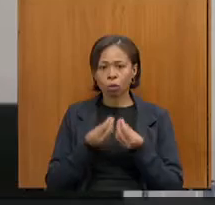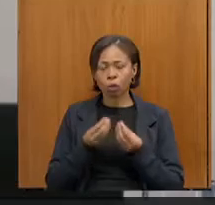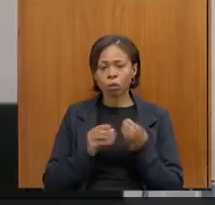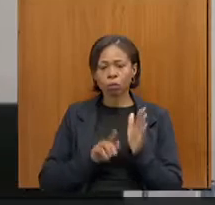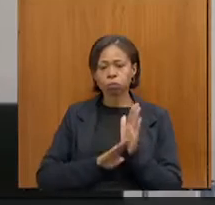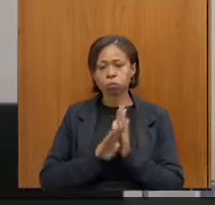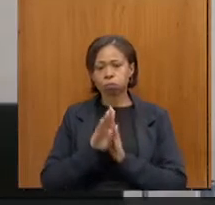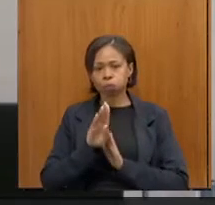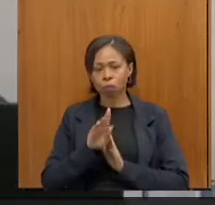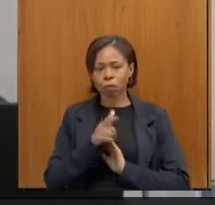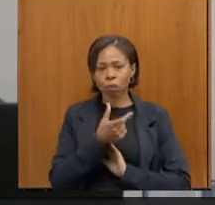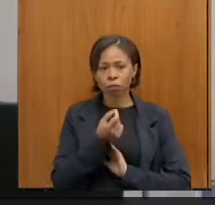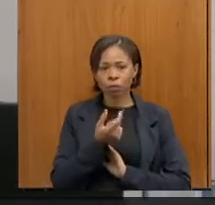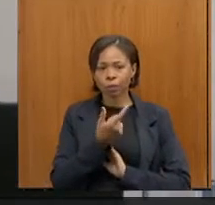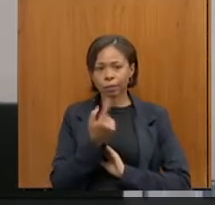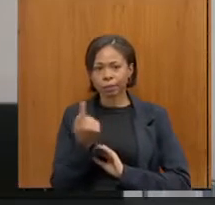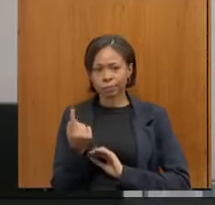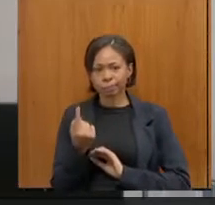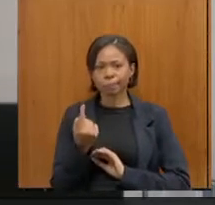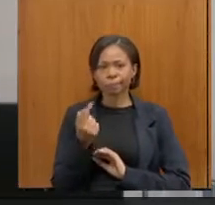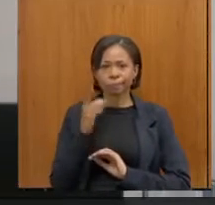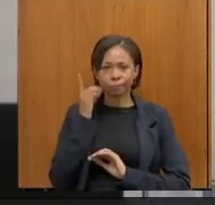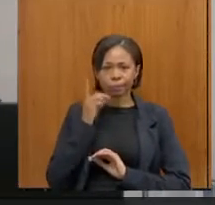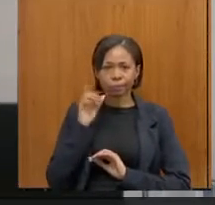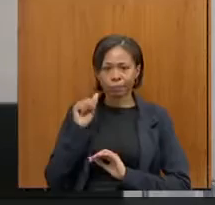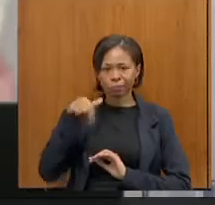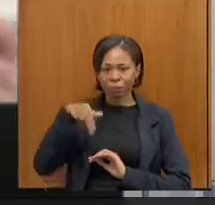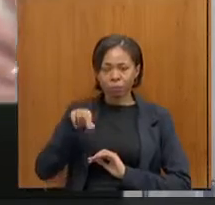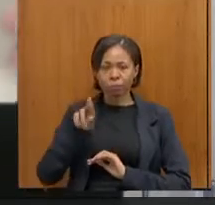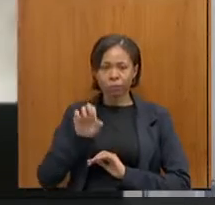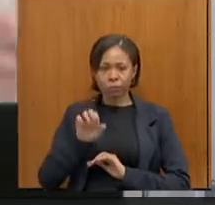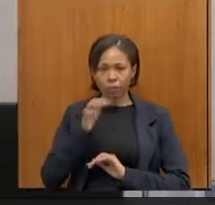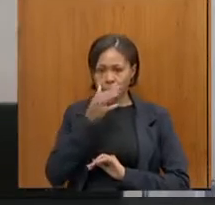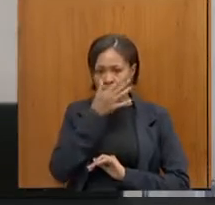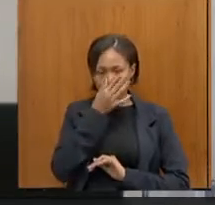as previsões 2021 Deputado André Quintão